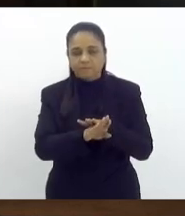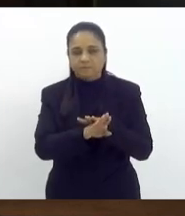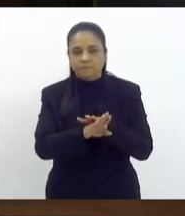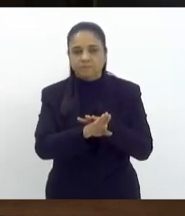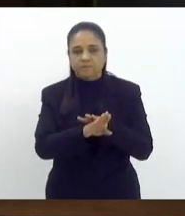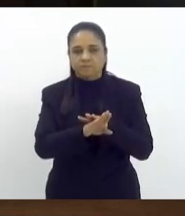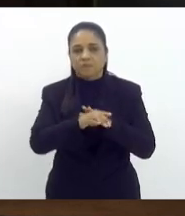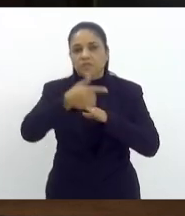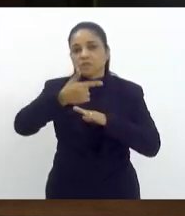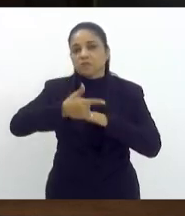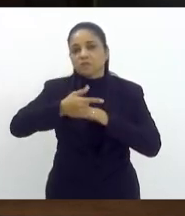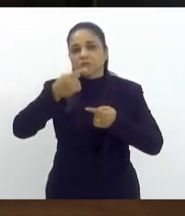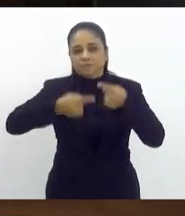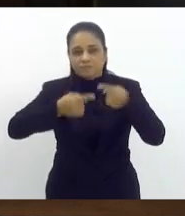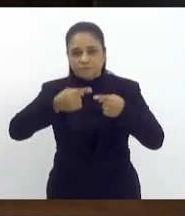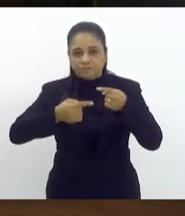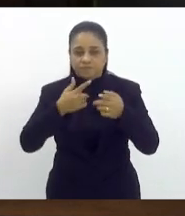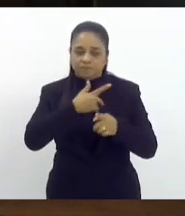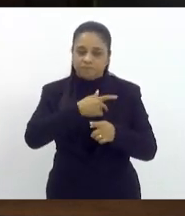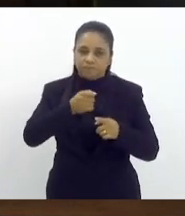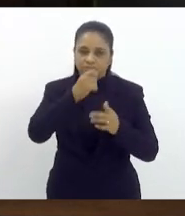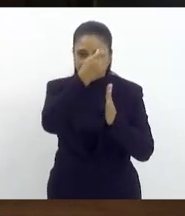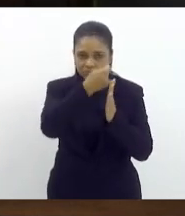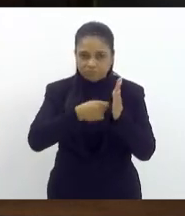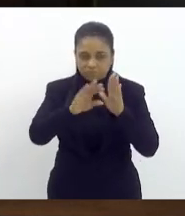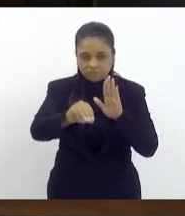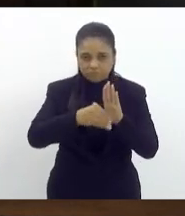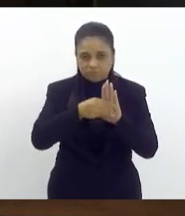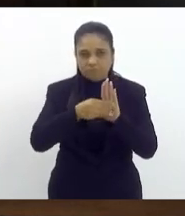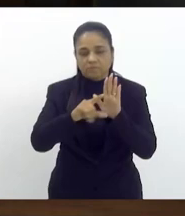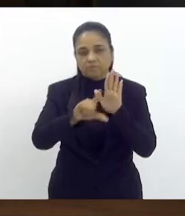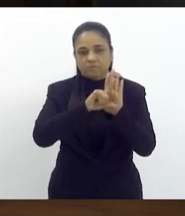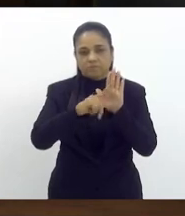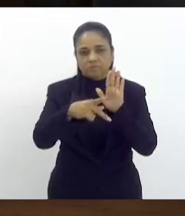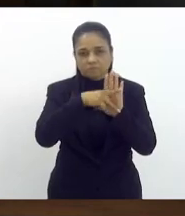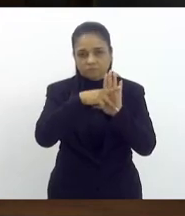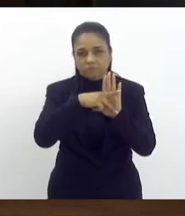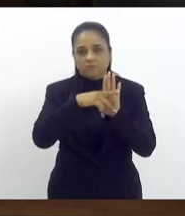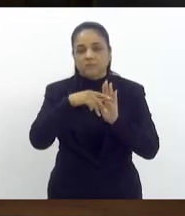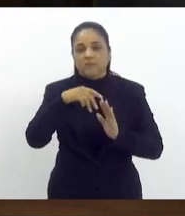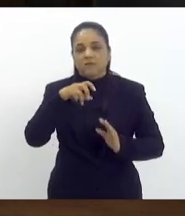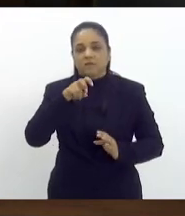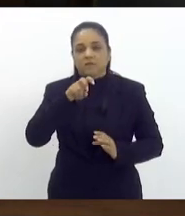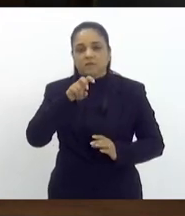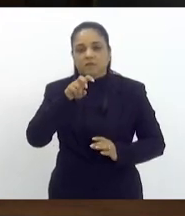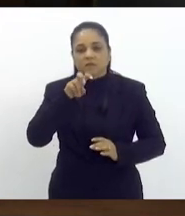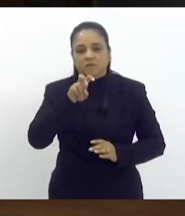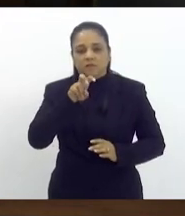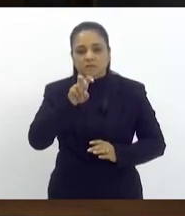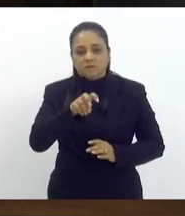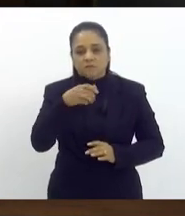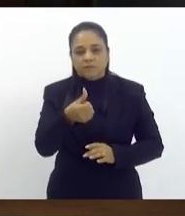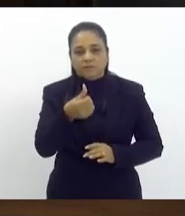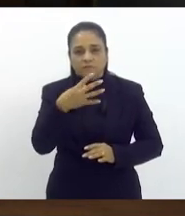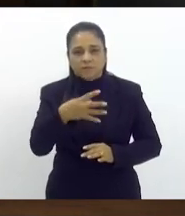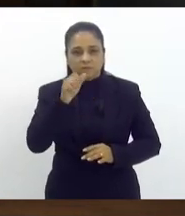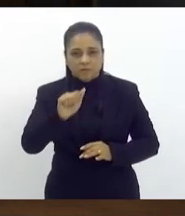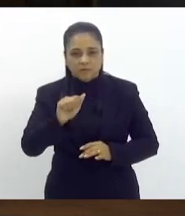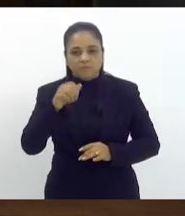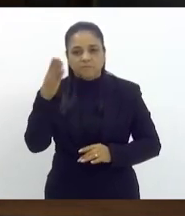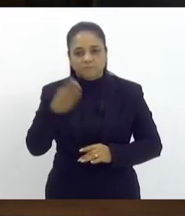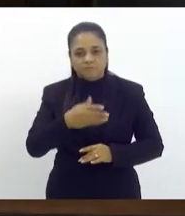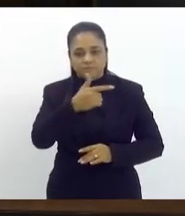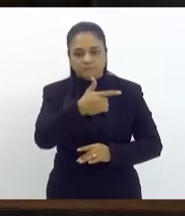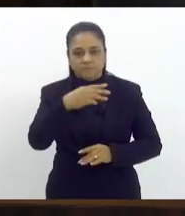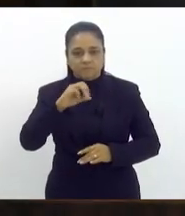segunda discussão redação do vencidas assim emendada projeto de lei número 564 a de 23 autorizo deputados Antonio de Paula